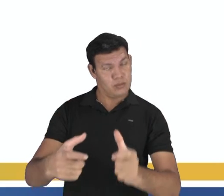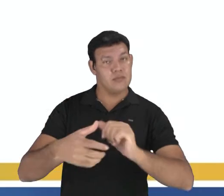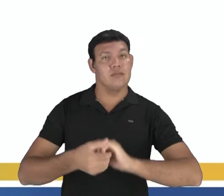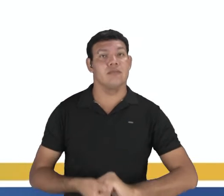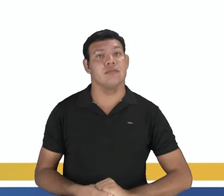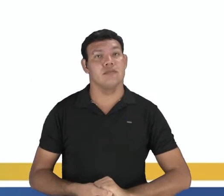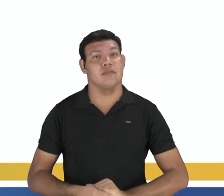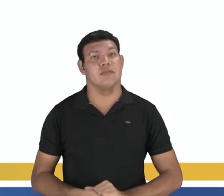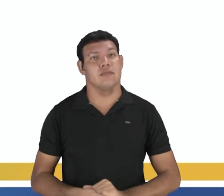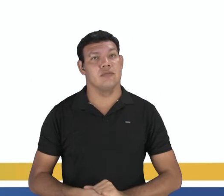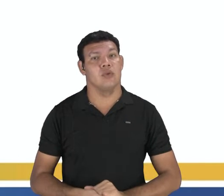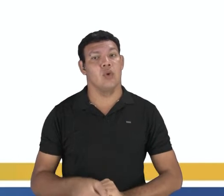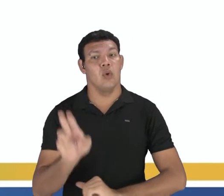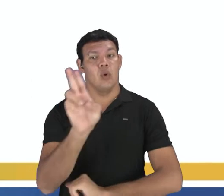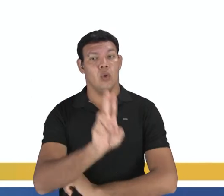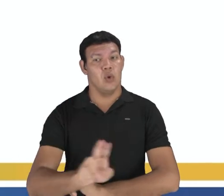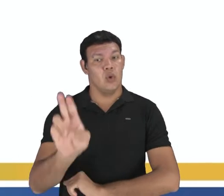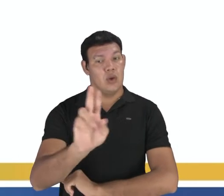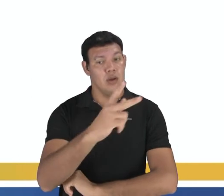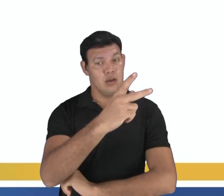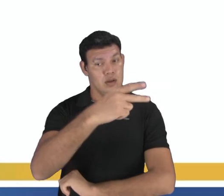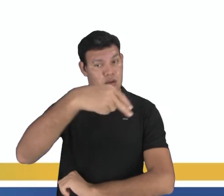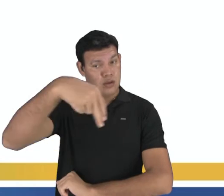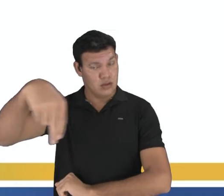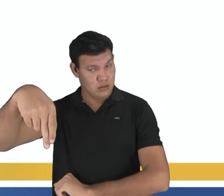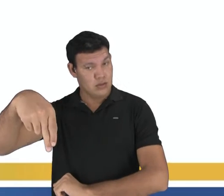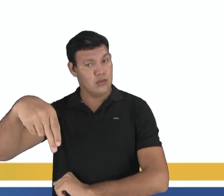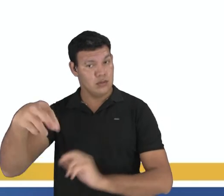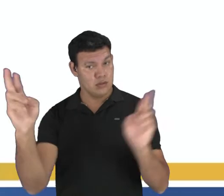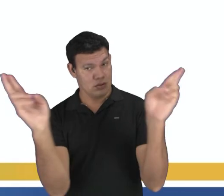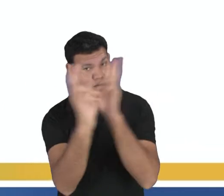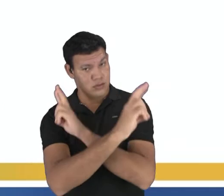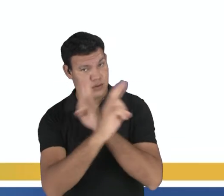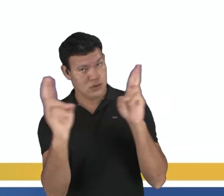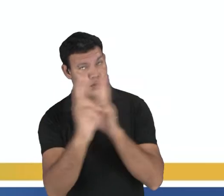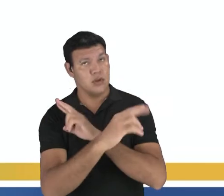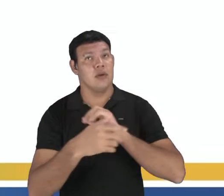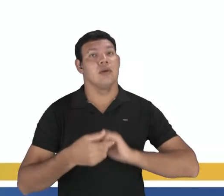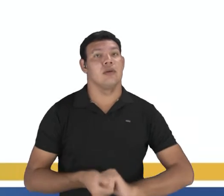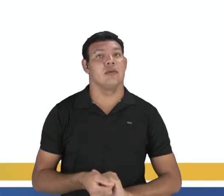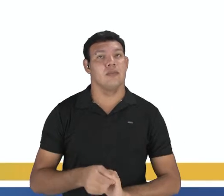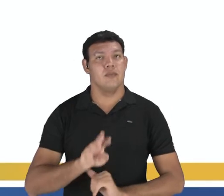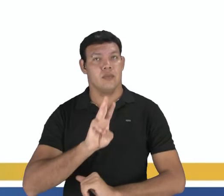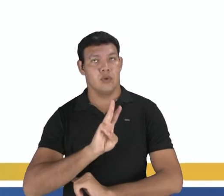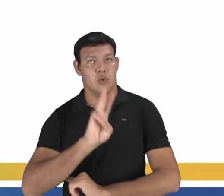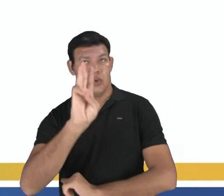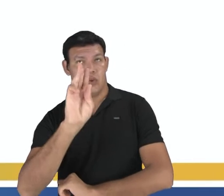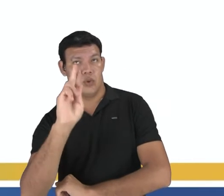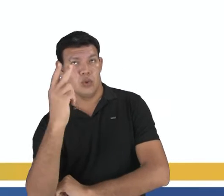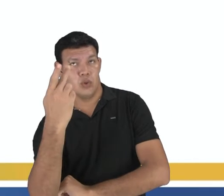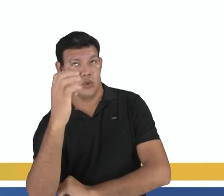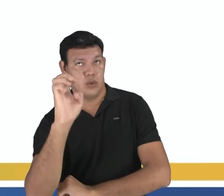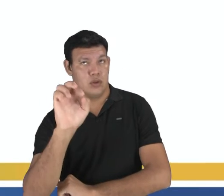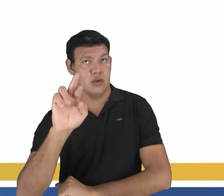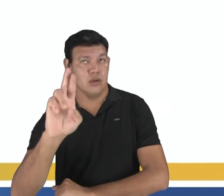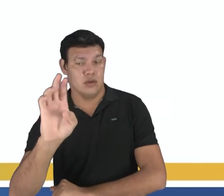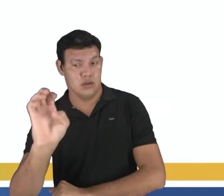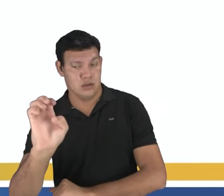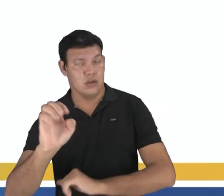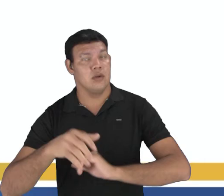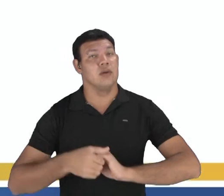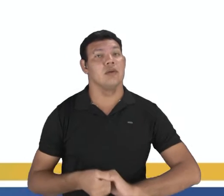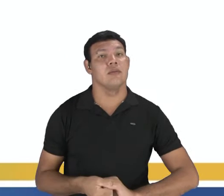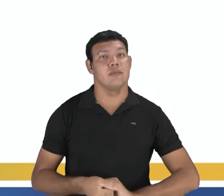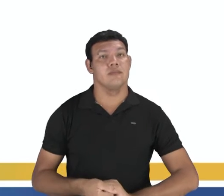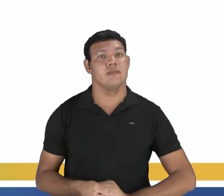então você vai usar o pronome relativo Where aí ele tá com um pronome relativo então podem se